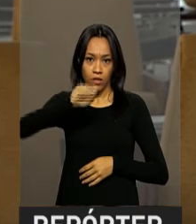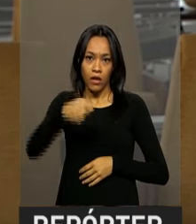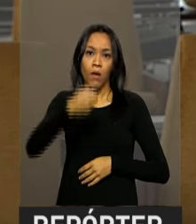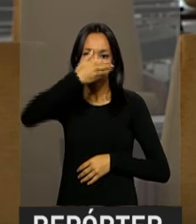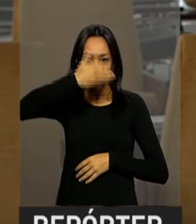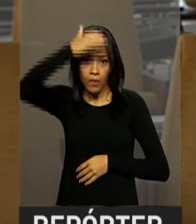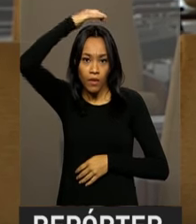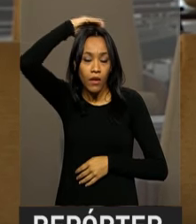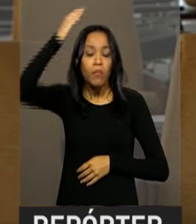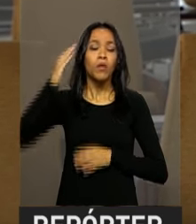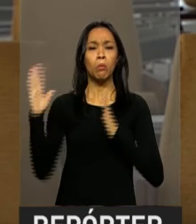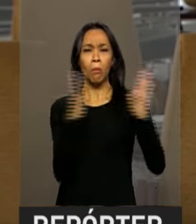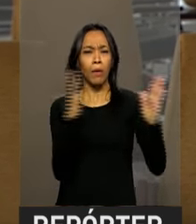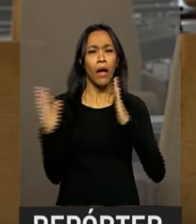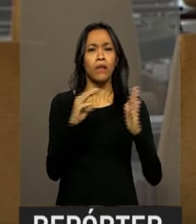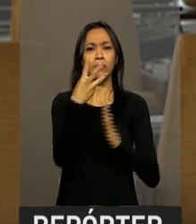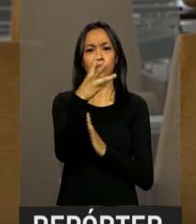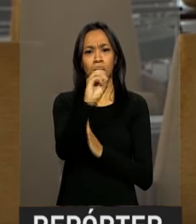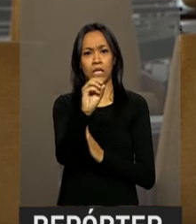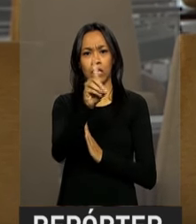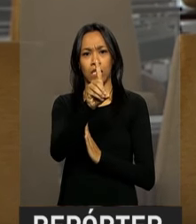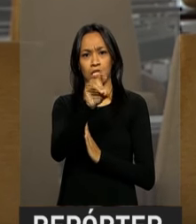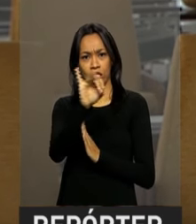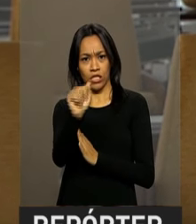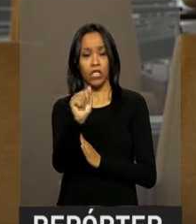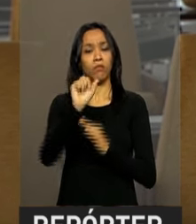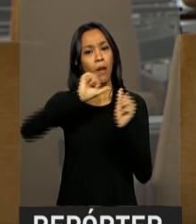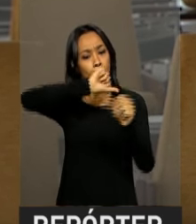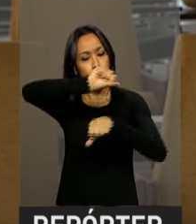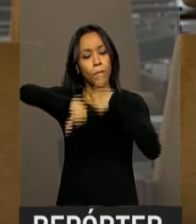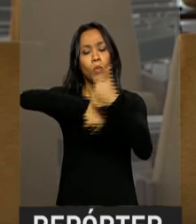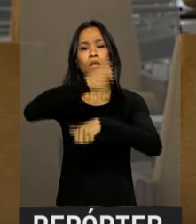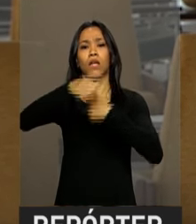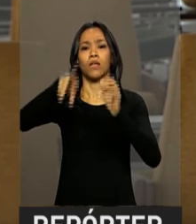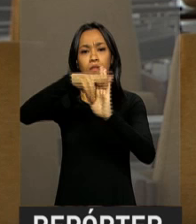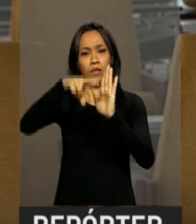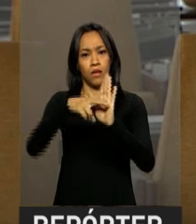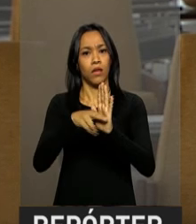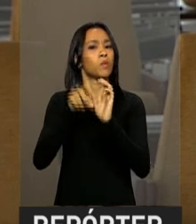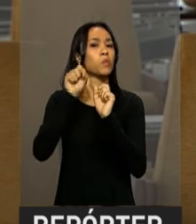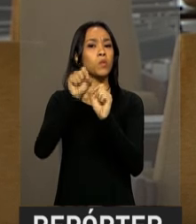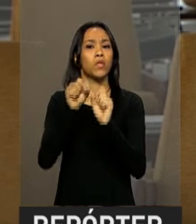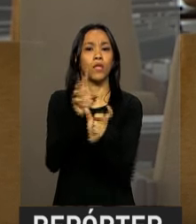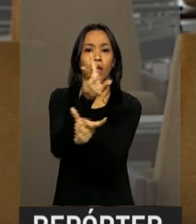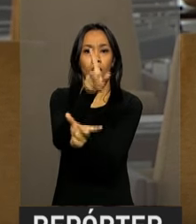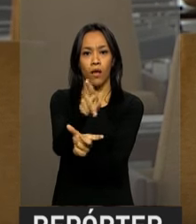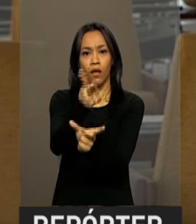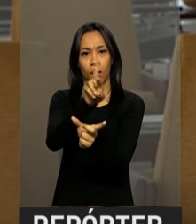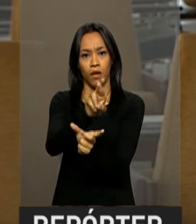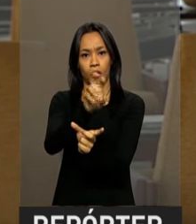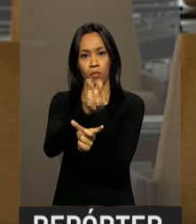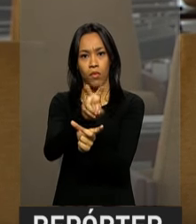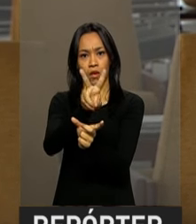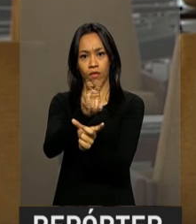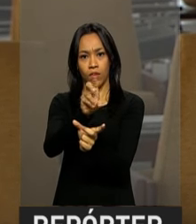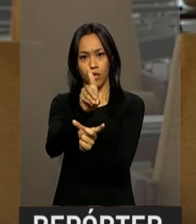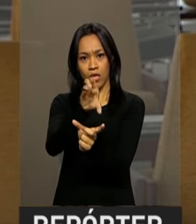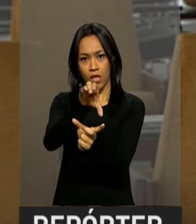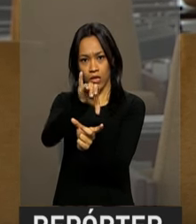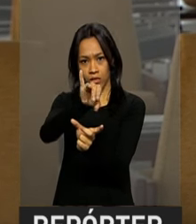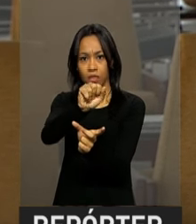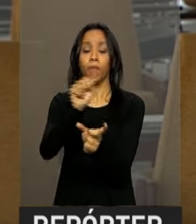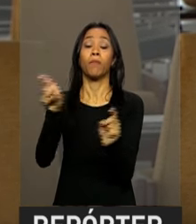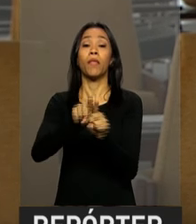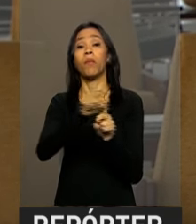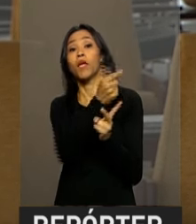30 dias uma proposta de reforma do sistema Previdenciário bom enquanto isso no palácio do Jaburu também acontece